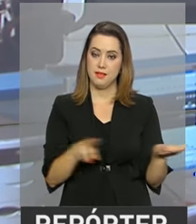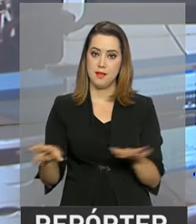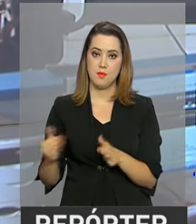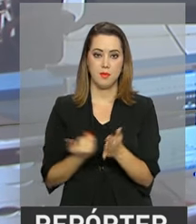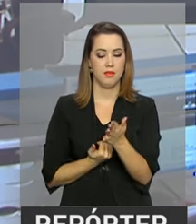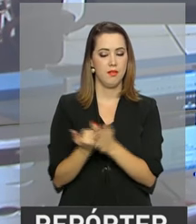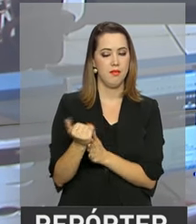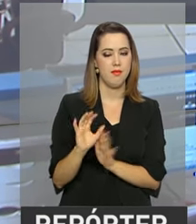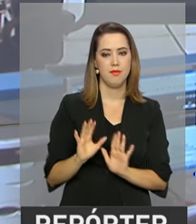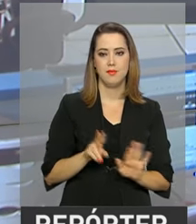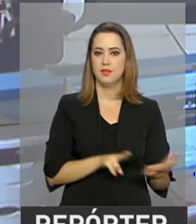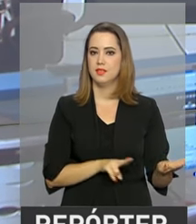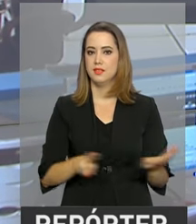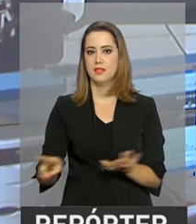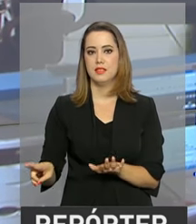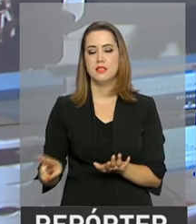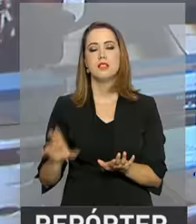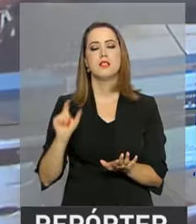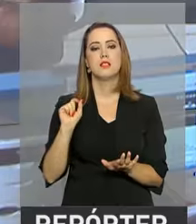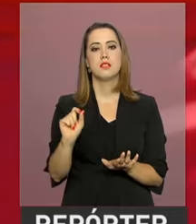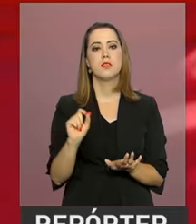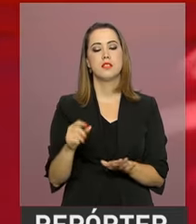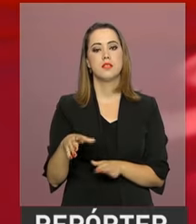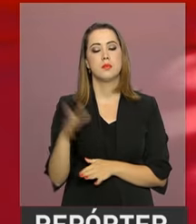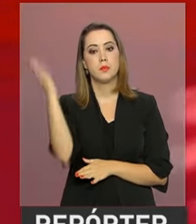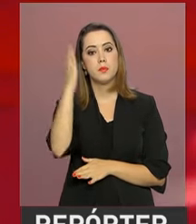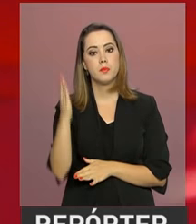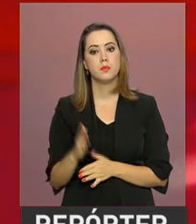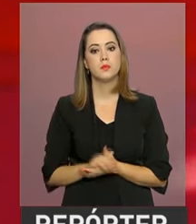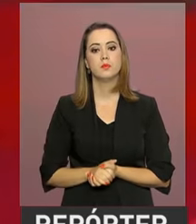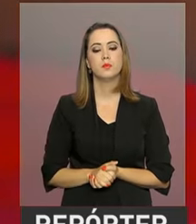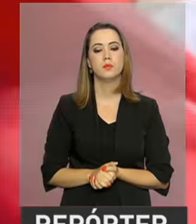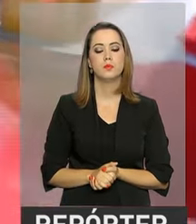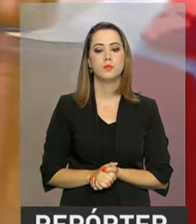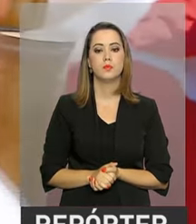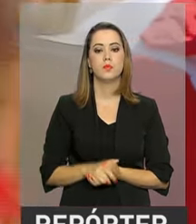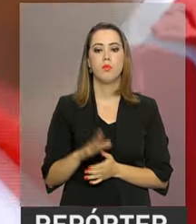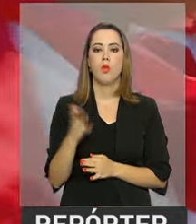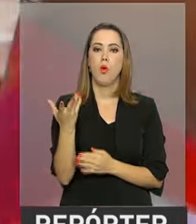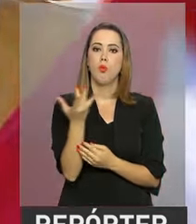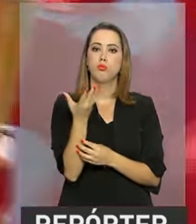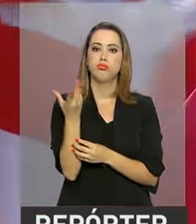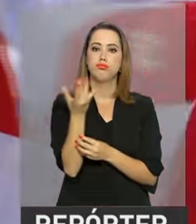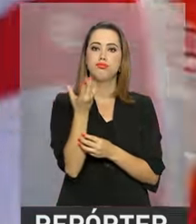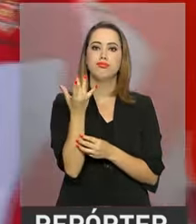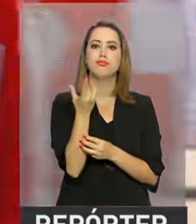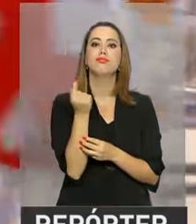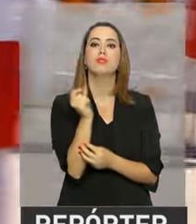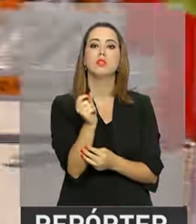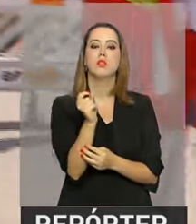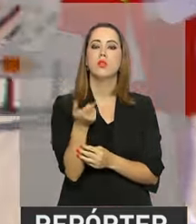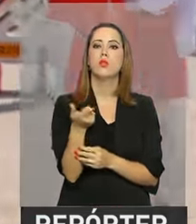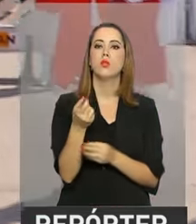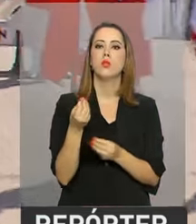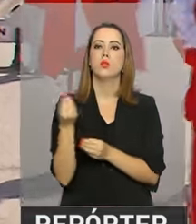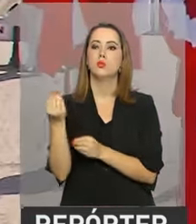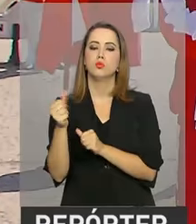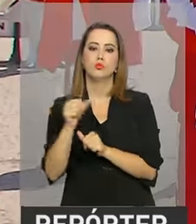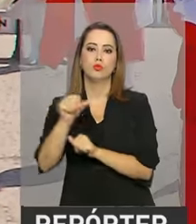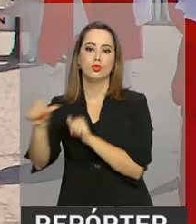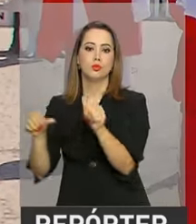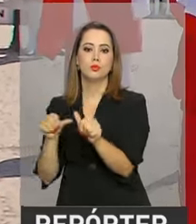Brasília a tradicional cerimônia do fogo simbólico. O fogo simbólico da pátria foi repassado